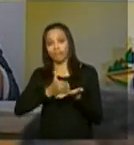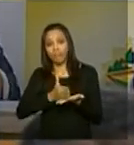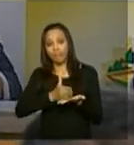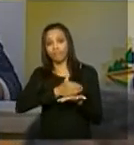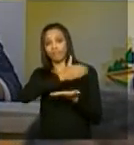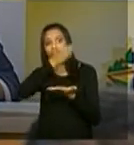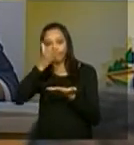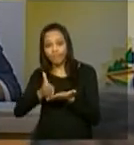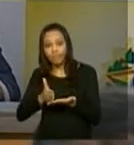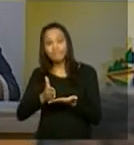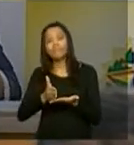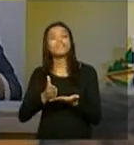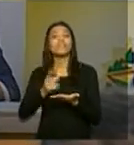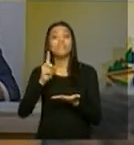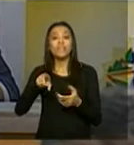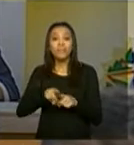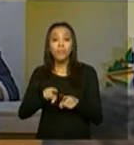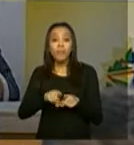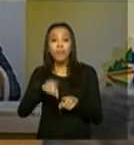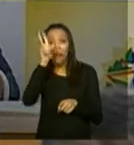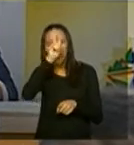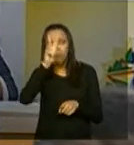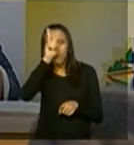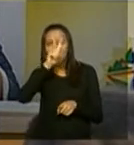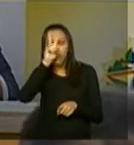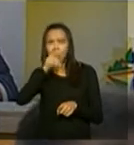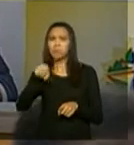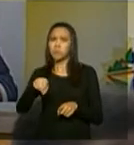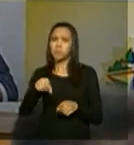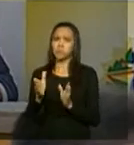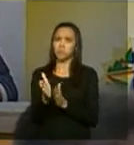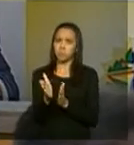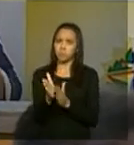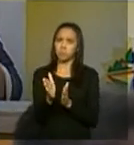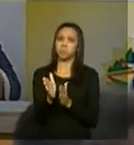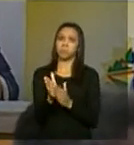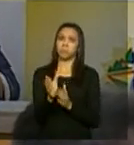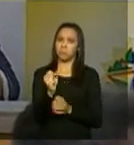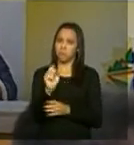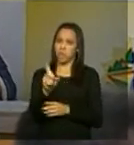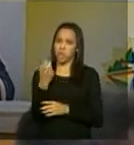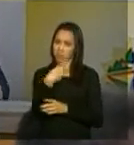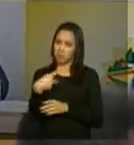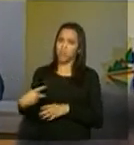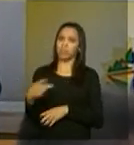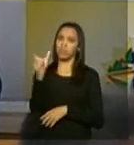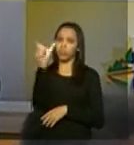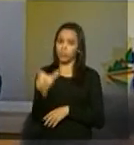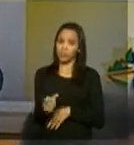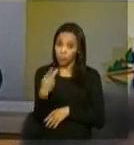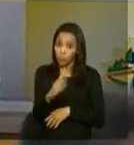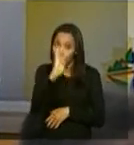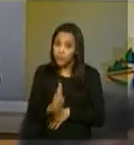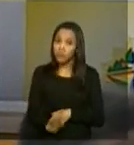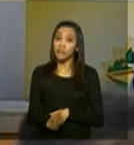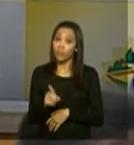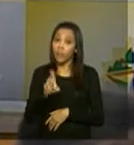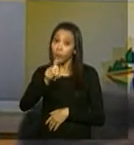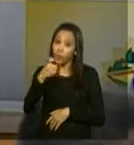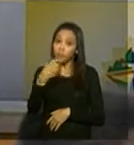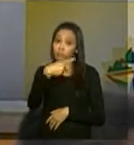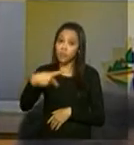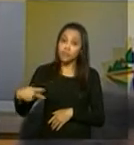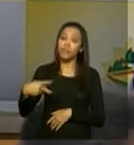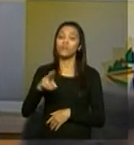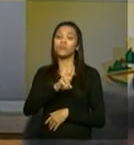do resgate da memória de um grande brasileiro que foi sem sombra de dúvida o ex presidente